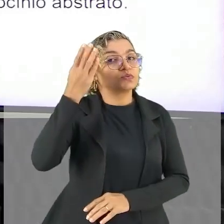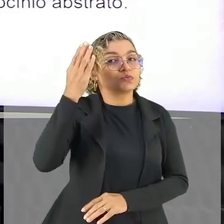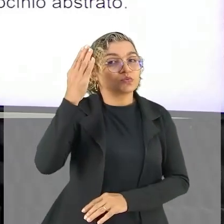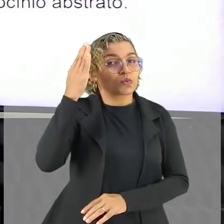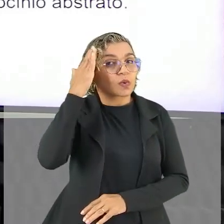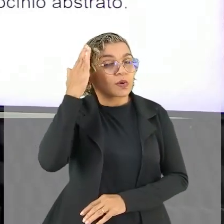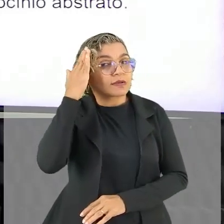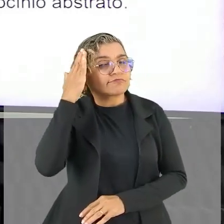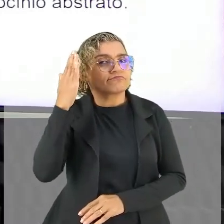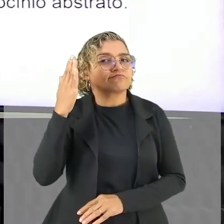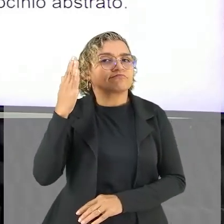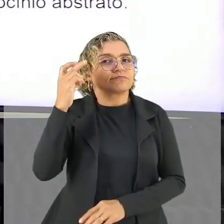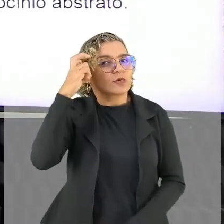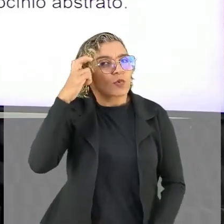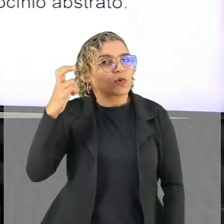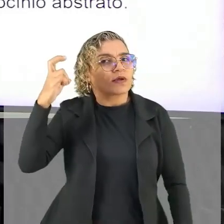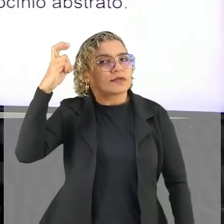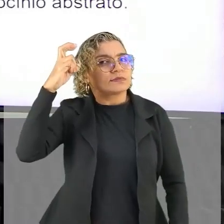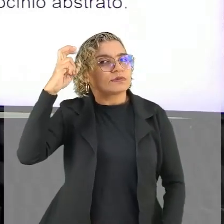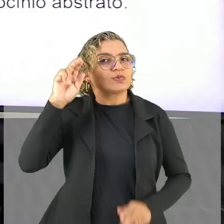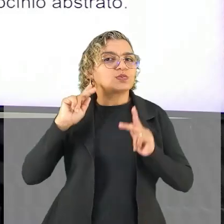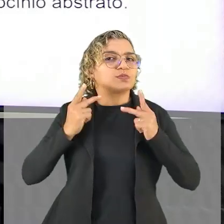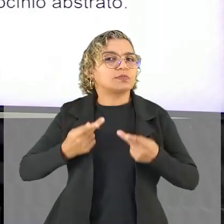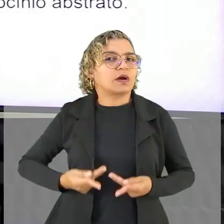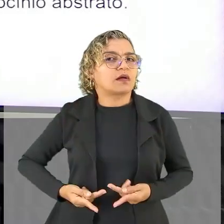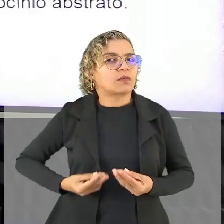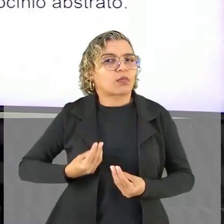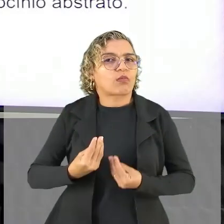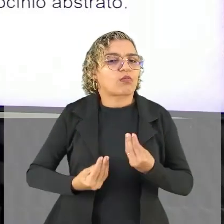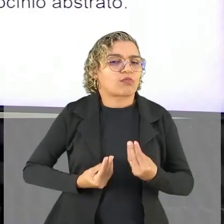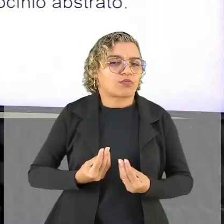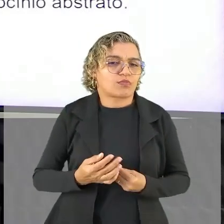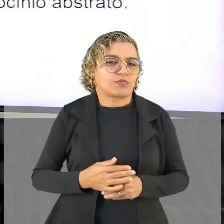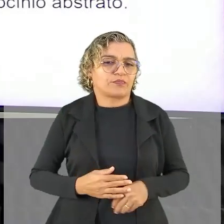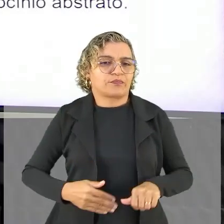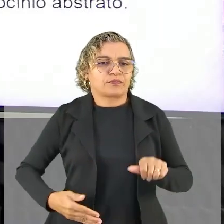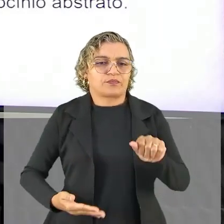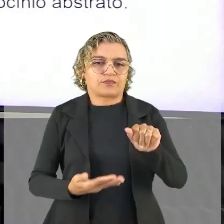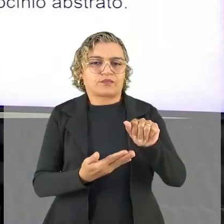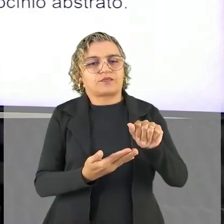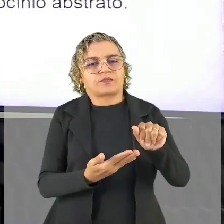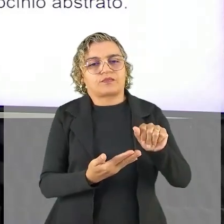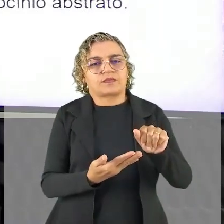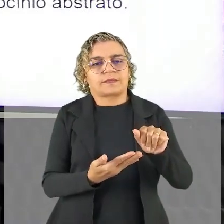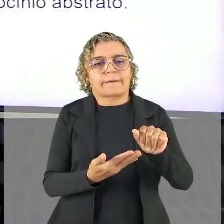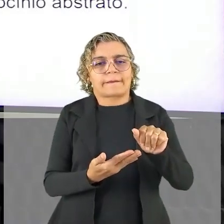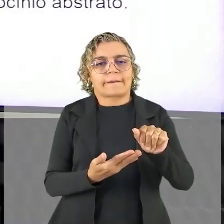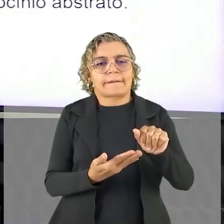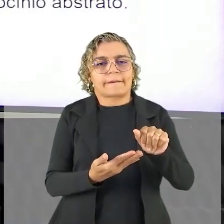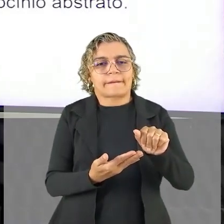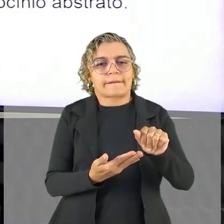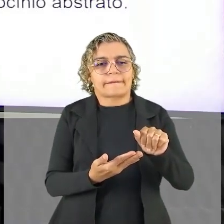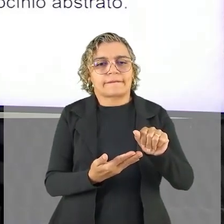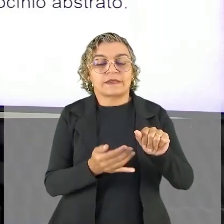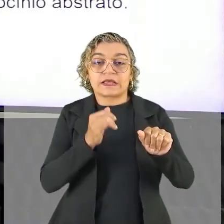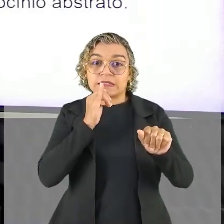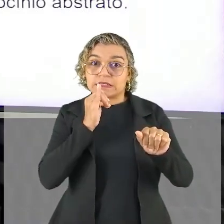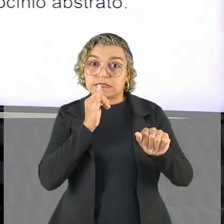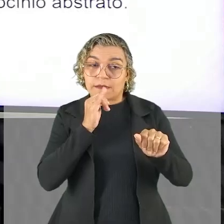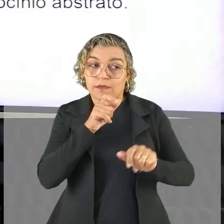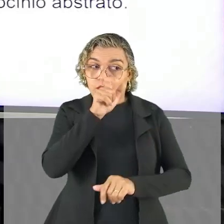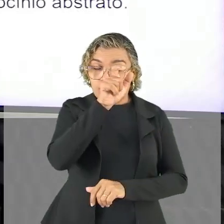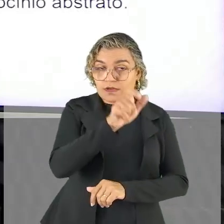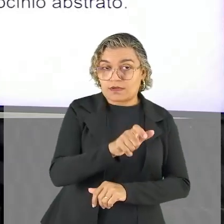Letra A, potência inata da mente. Bom, quem defende a potência inata da mente como a origem do conhecimento humano é René Descartes, não David